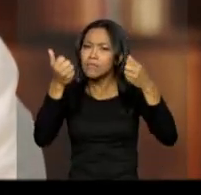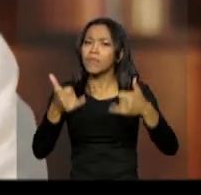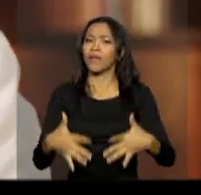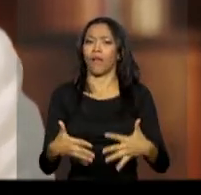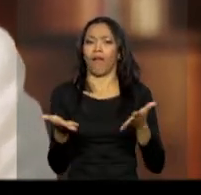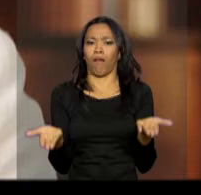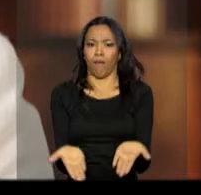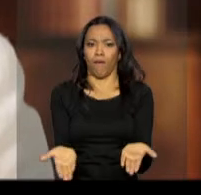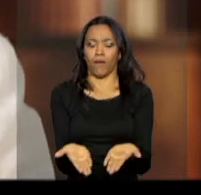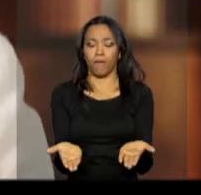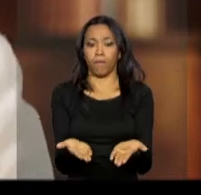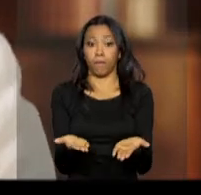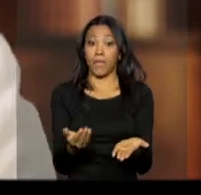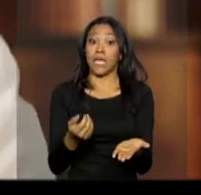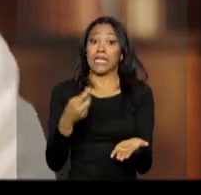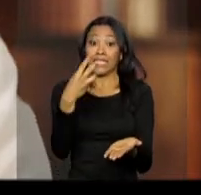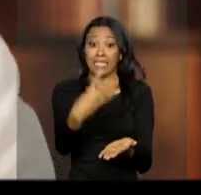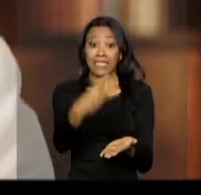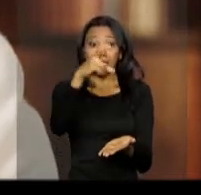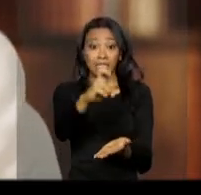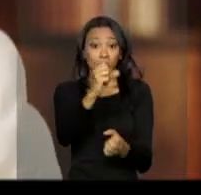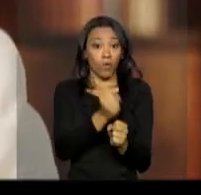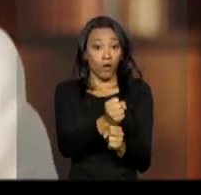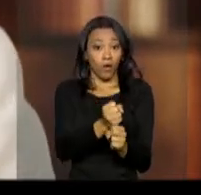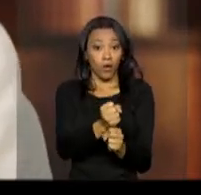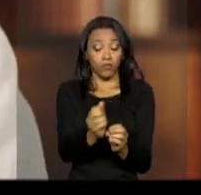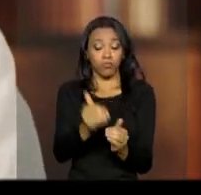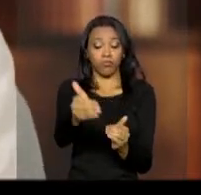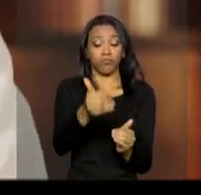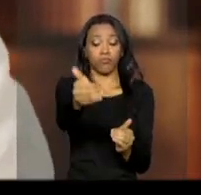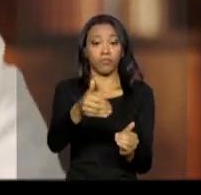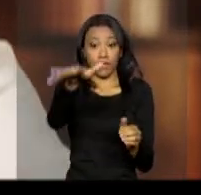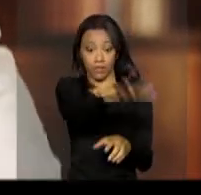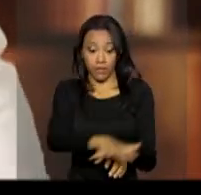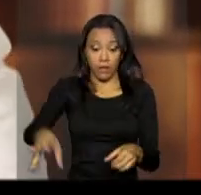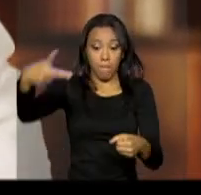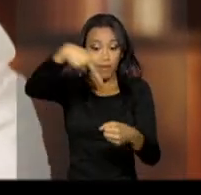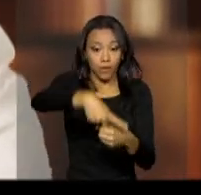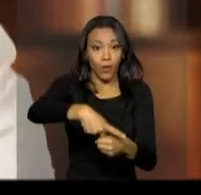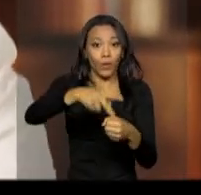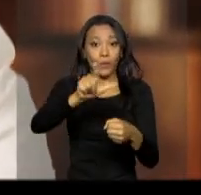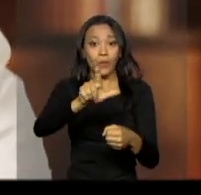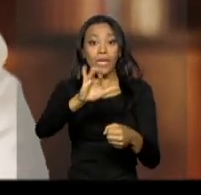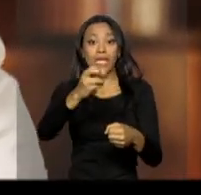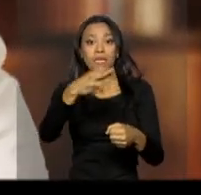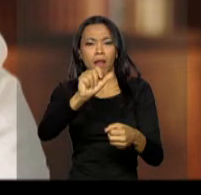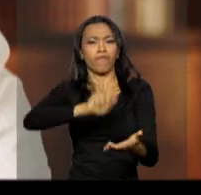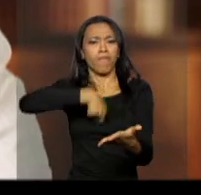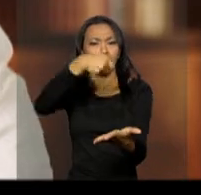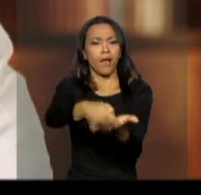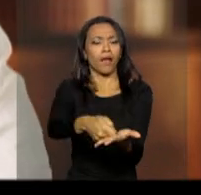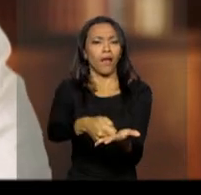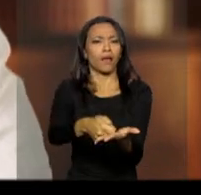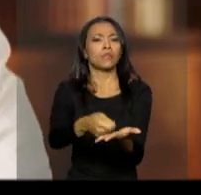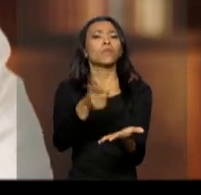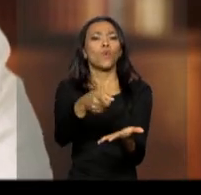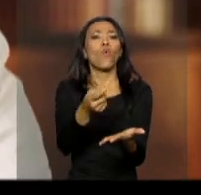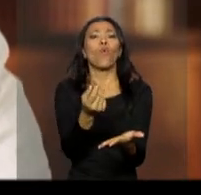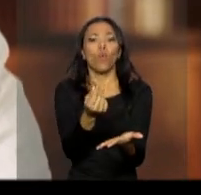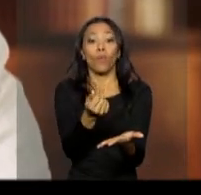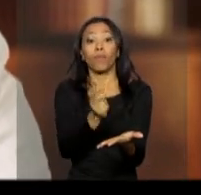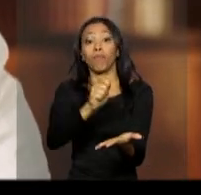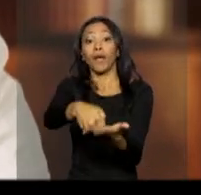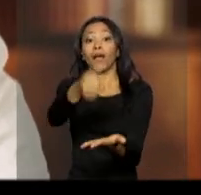agora. Nos próximos 35 anos, Libra pagará os seguintes valores ao